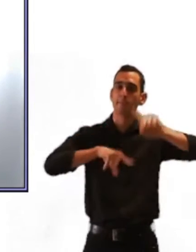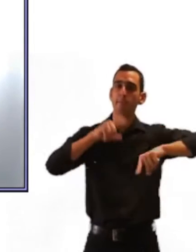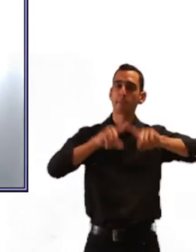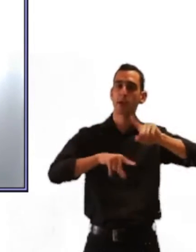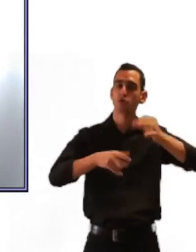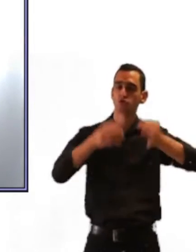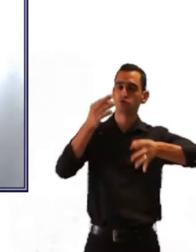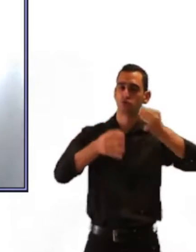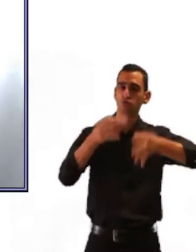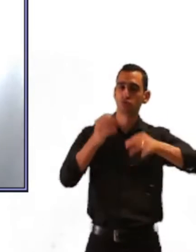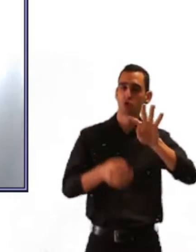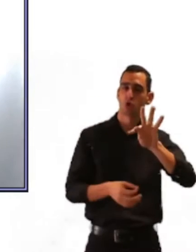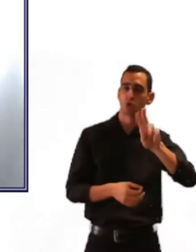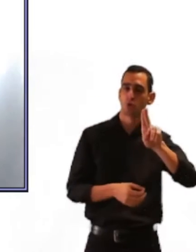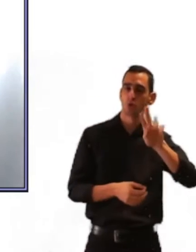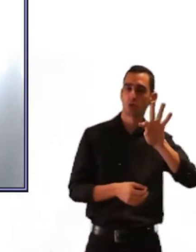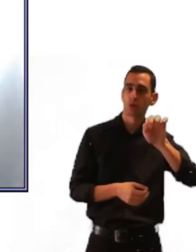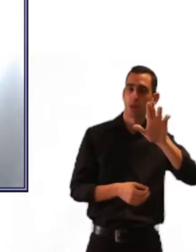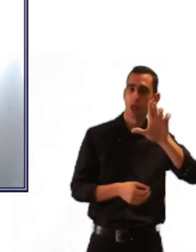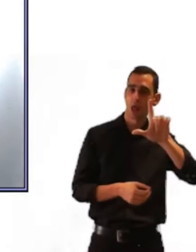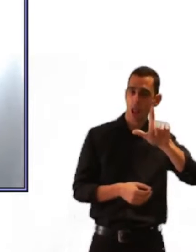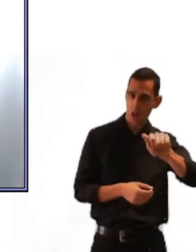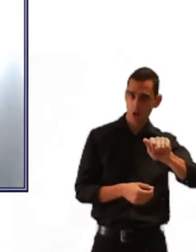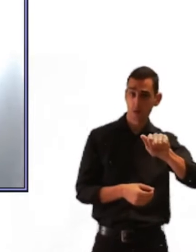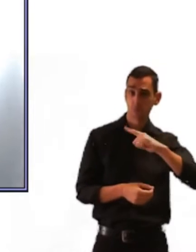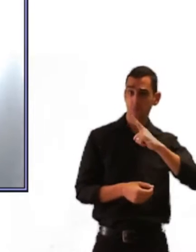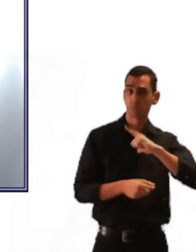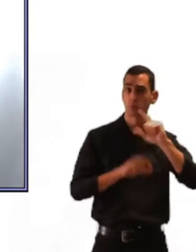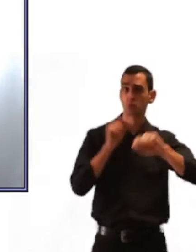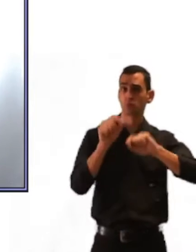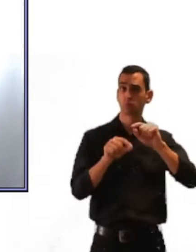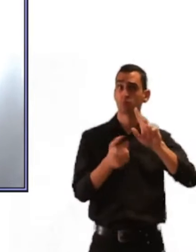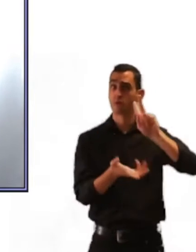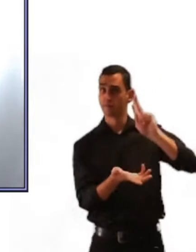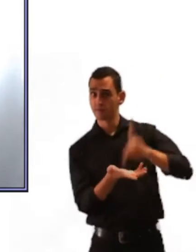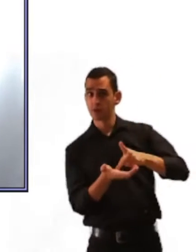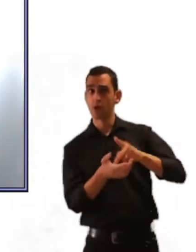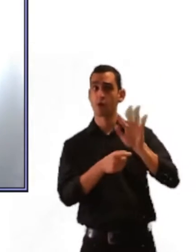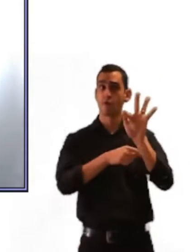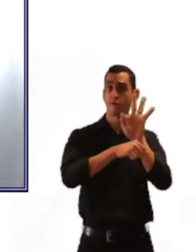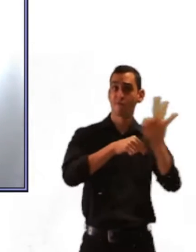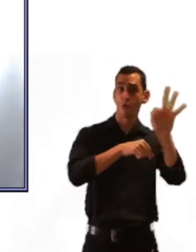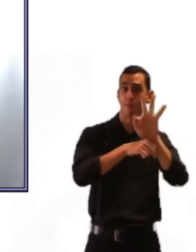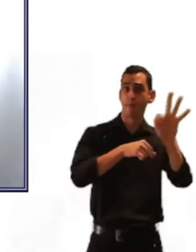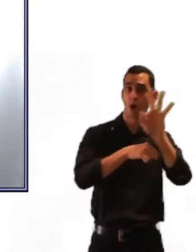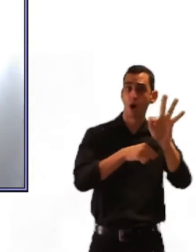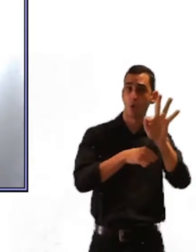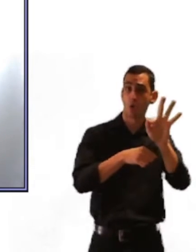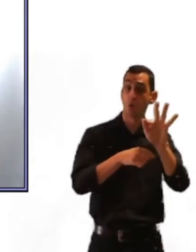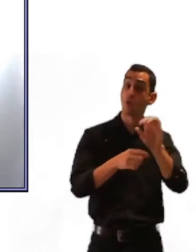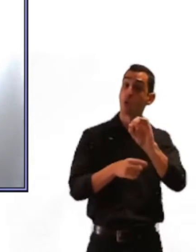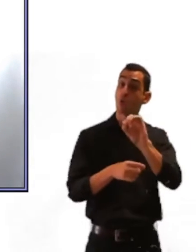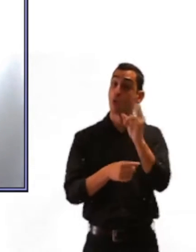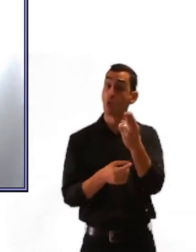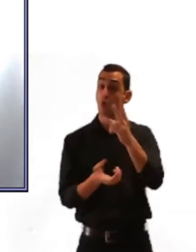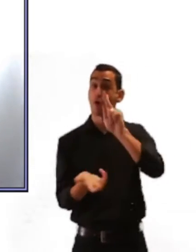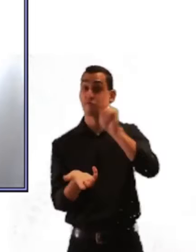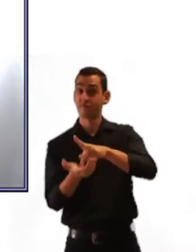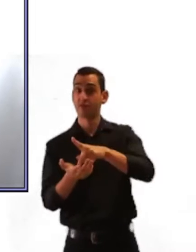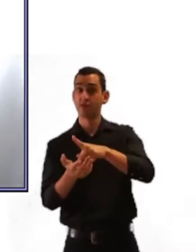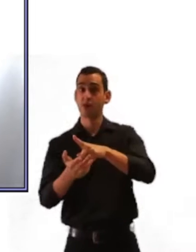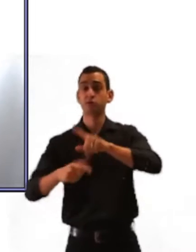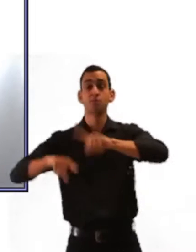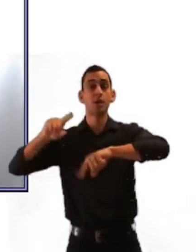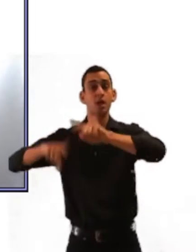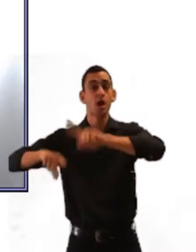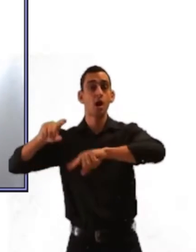tutelado, analisar a verdade formal ou a verdade material, né? Isso é uma distinção